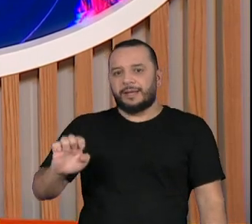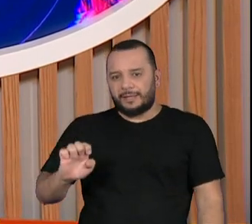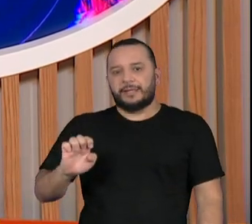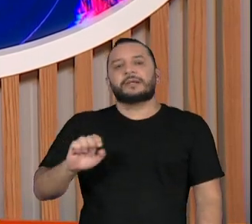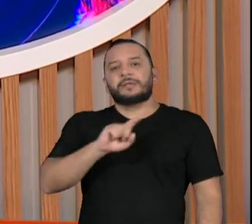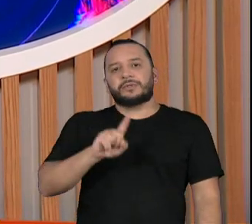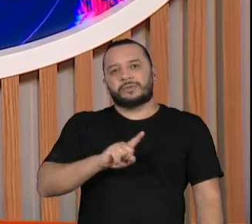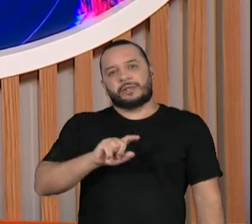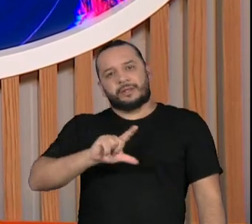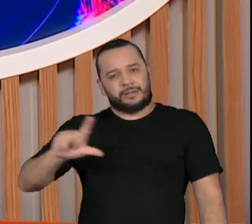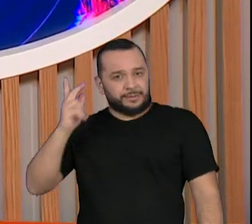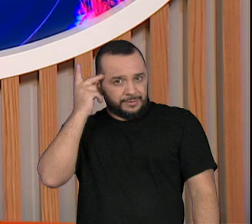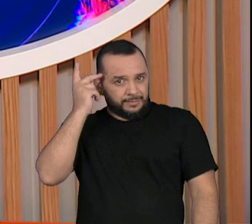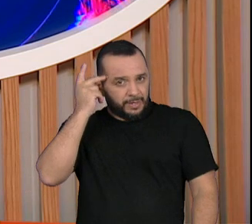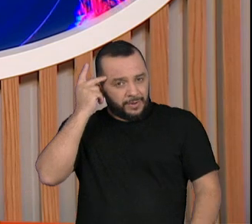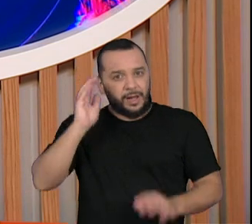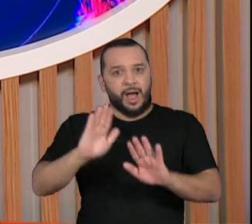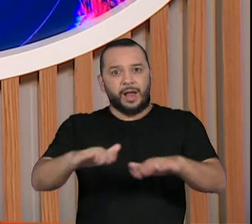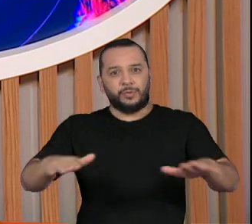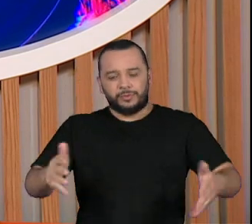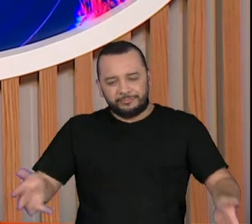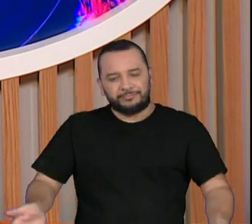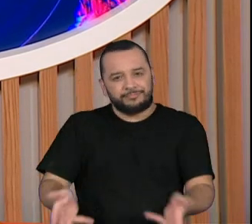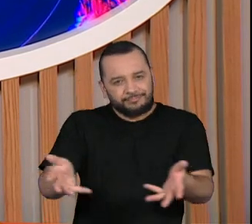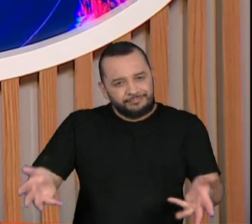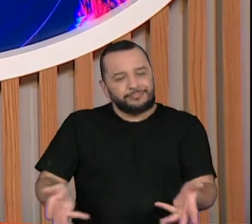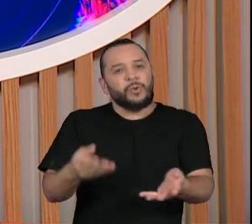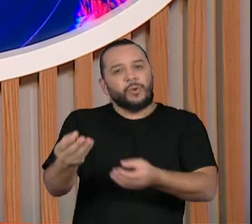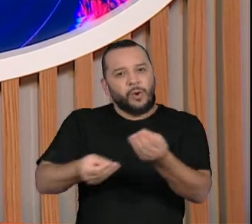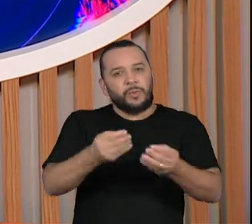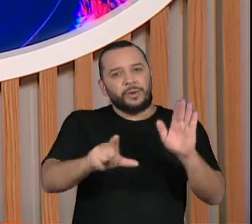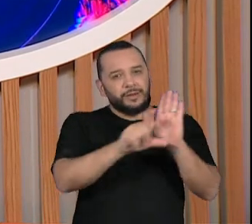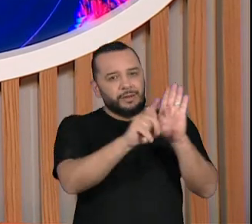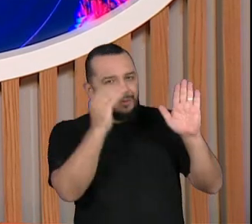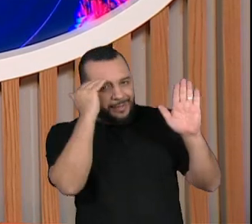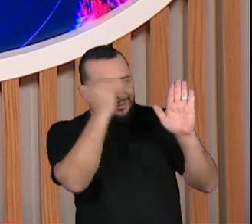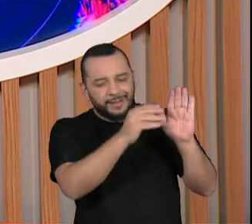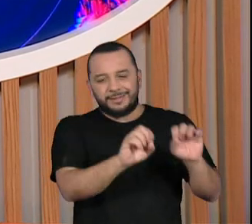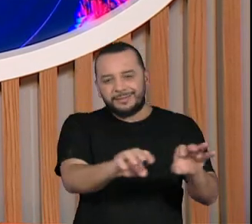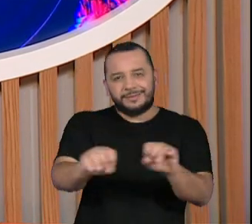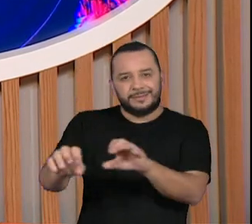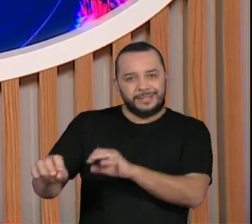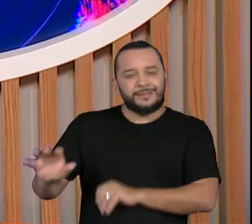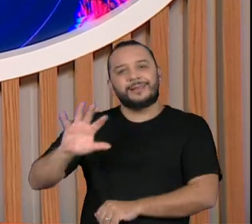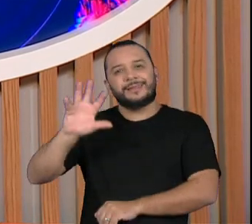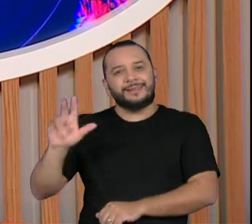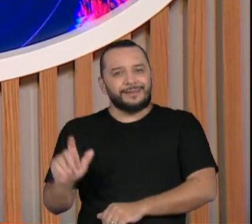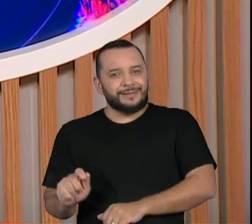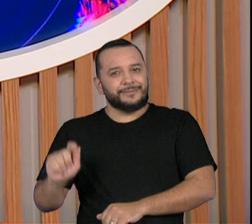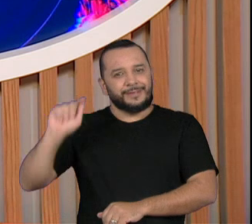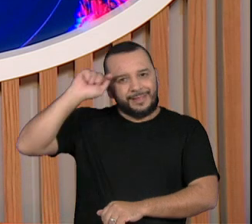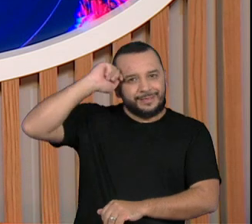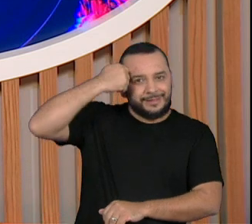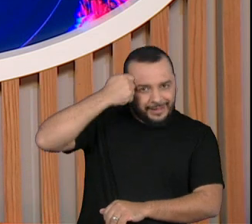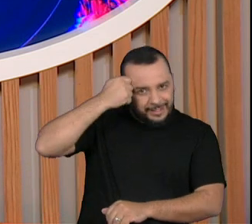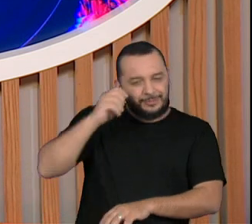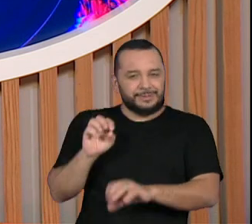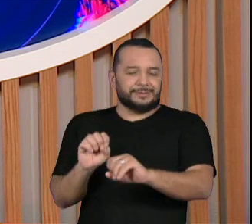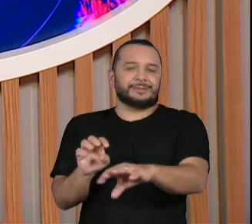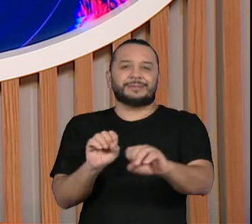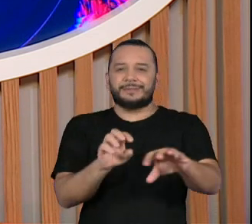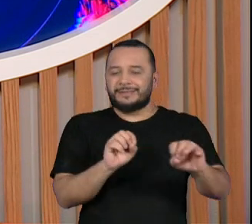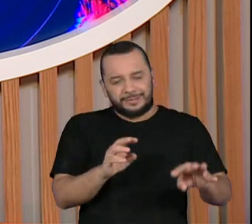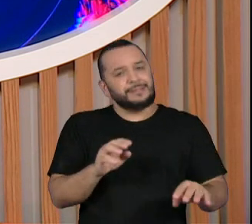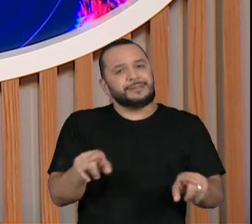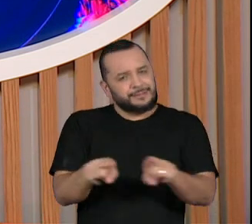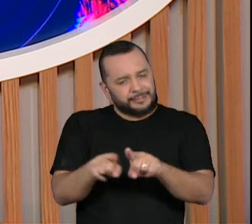alunos, com práticas de educação que respeitam a aplicabilidade da lei e que tornam o ensino diversificado e propagam